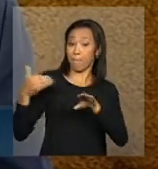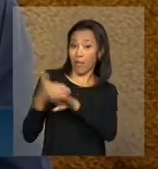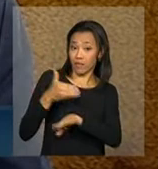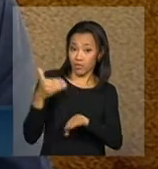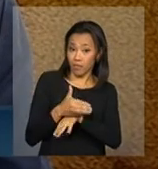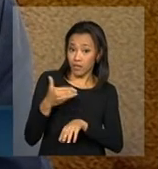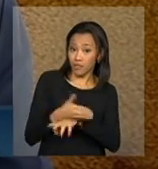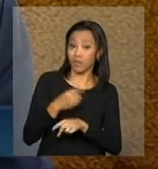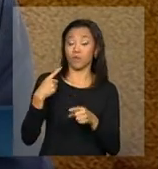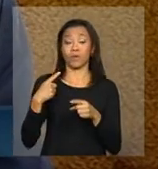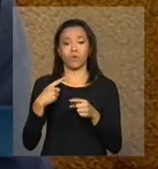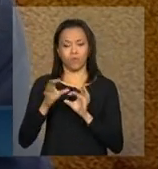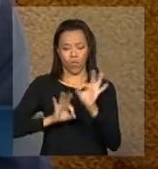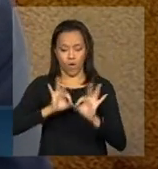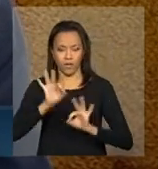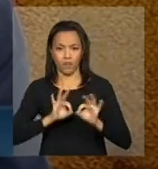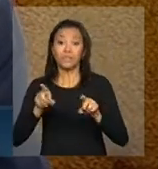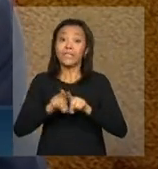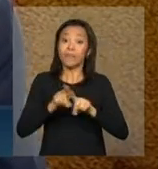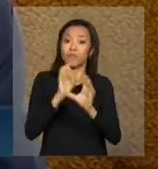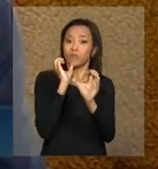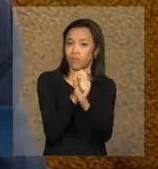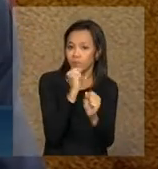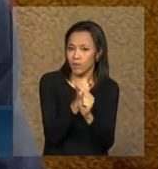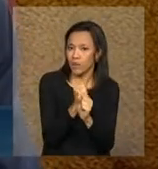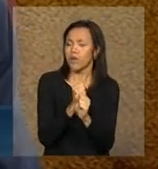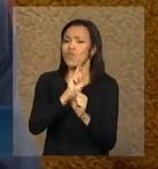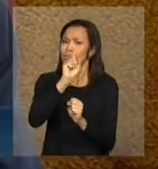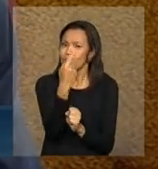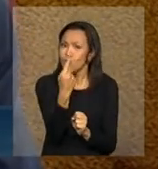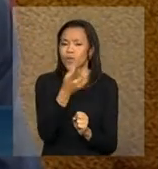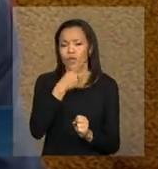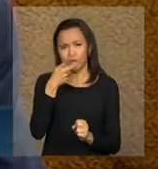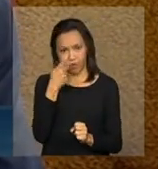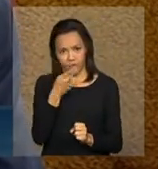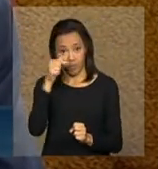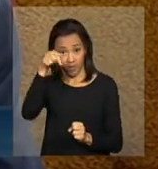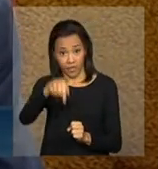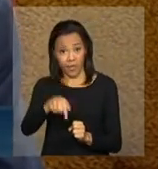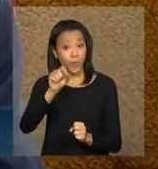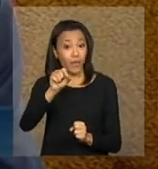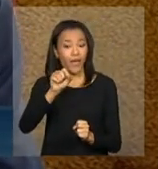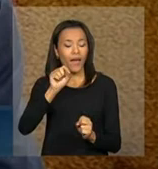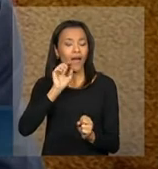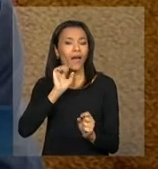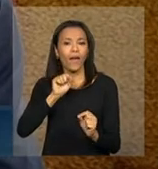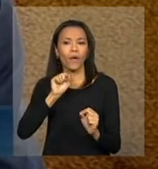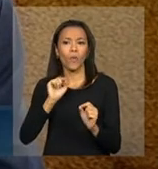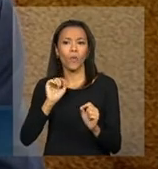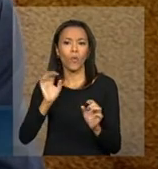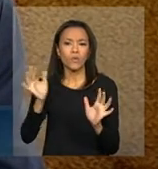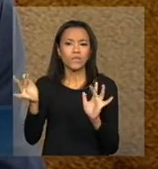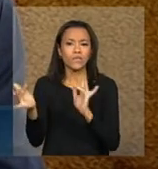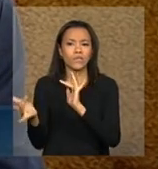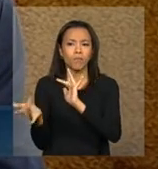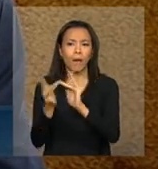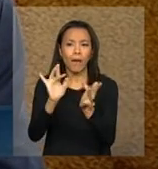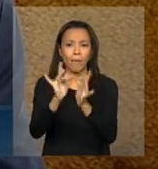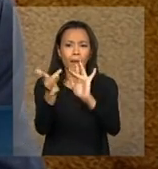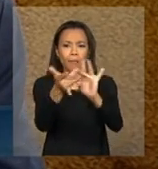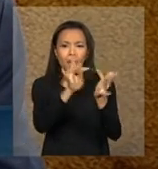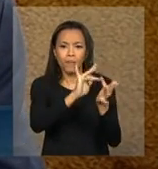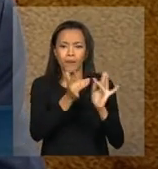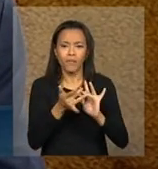no orçamento, um dos itens que a gente também valoriza muito é a articulação com os espaços